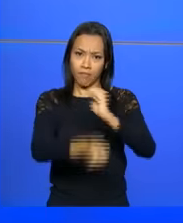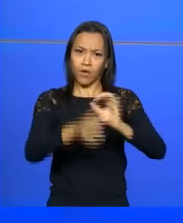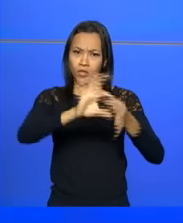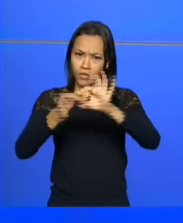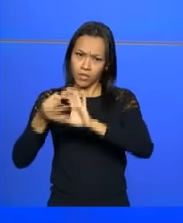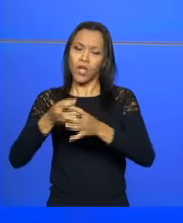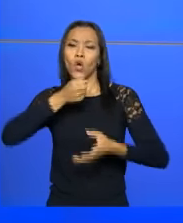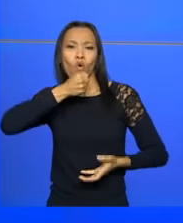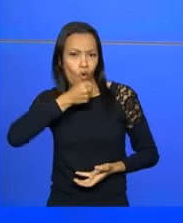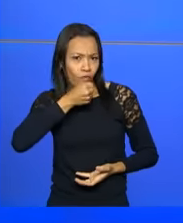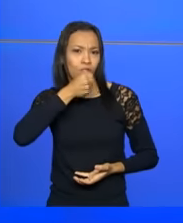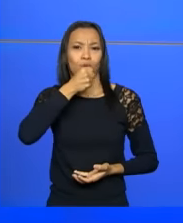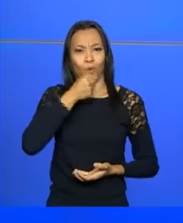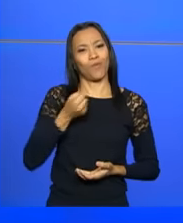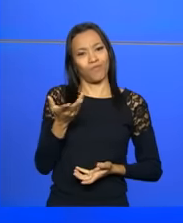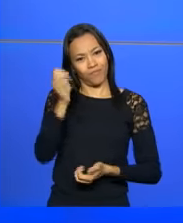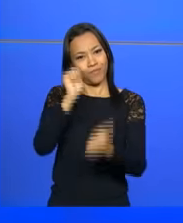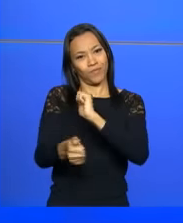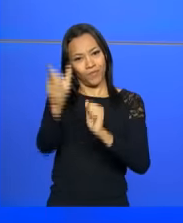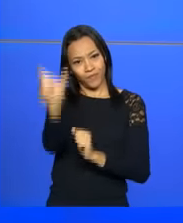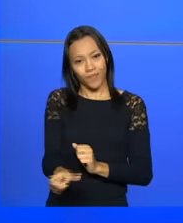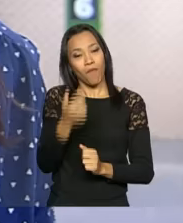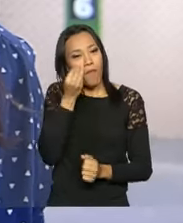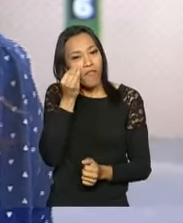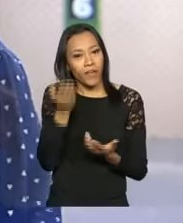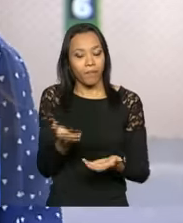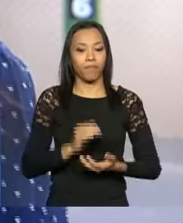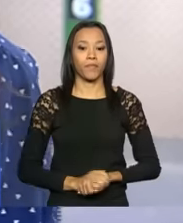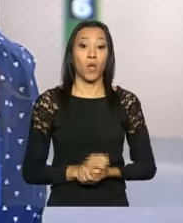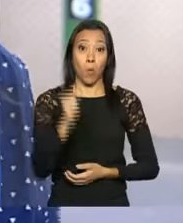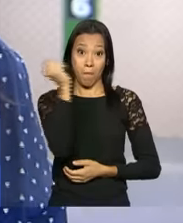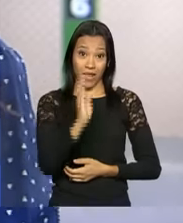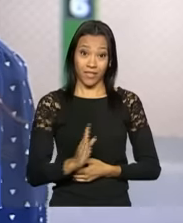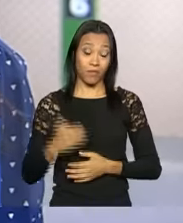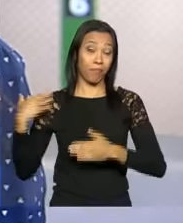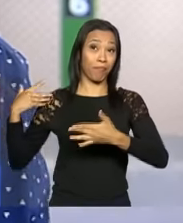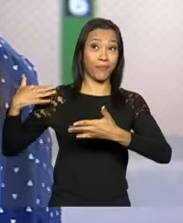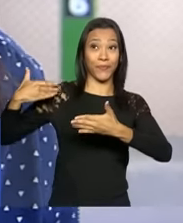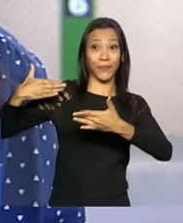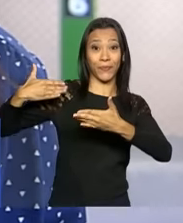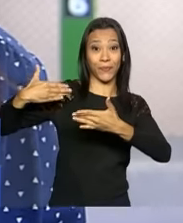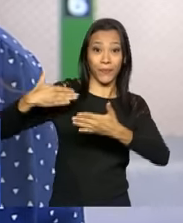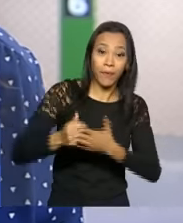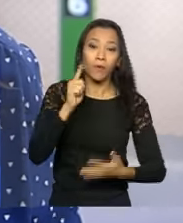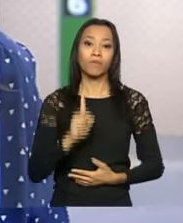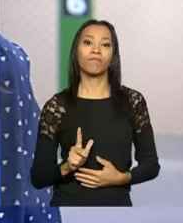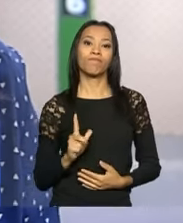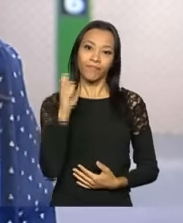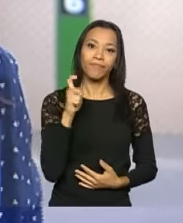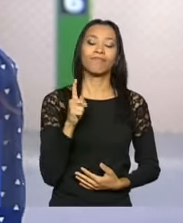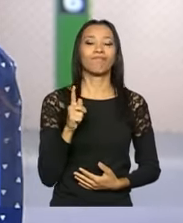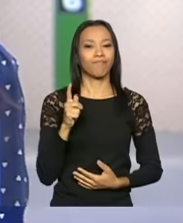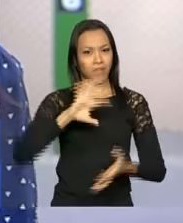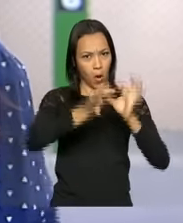com D desses atletas vamos conferir o Brasil tem uma longa história com o tiro Olímpico a primeira medalha que o país